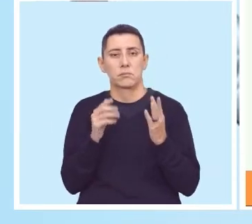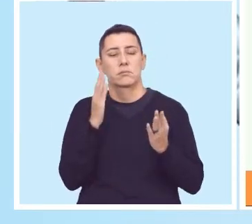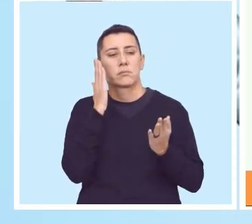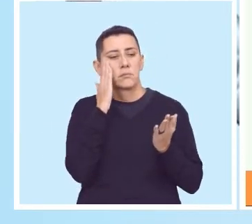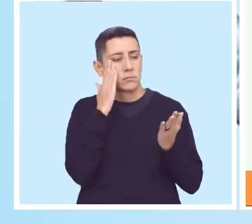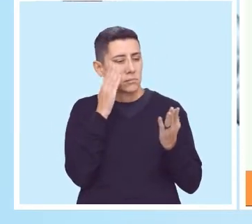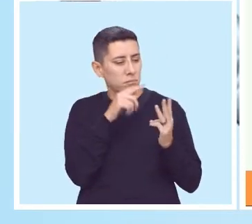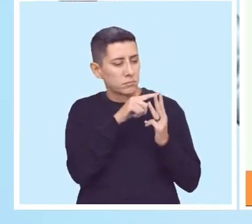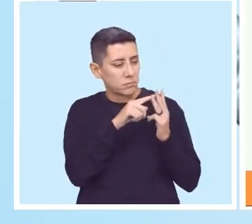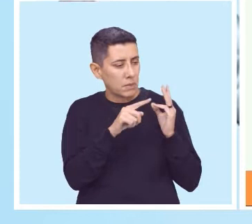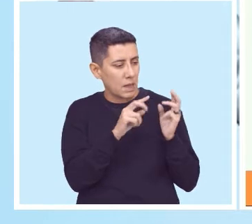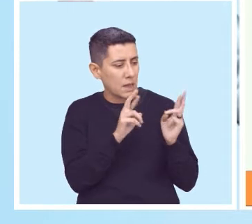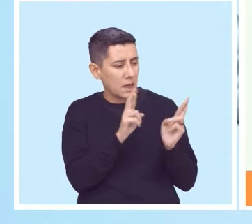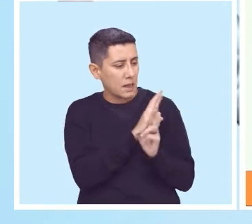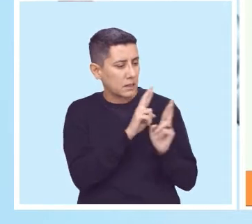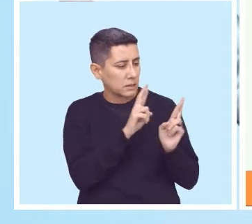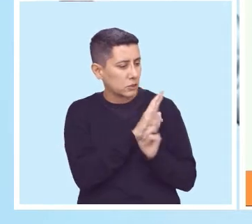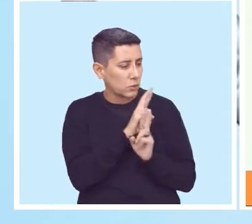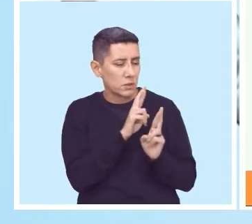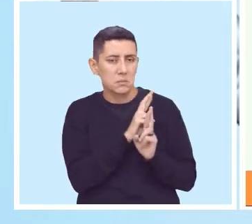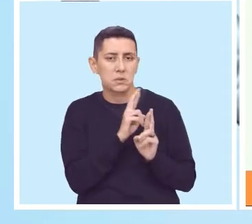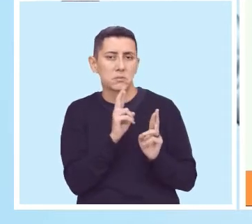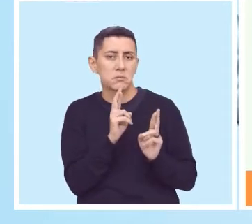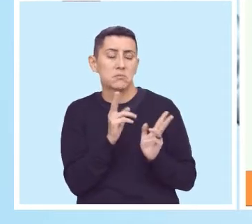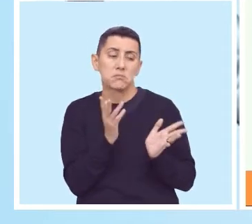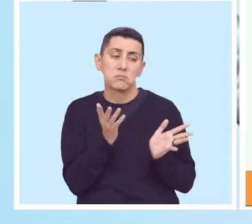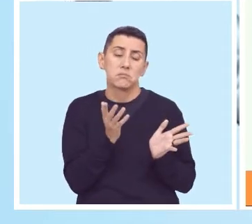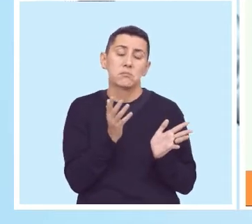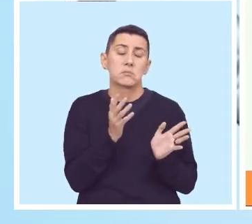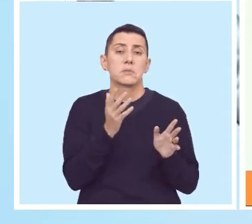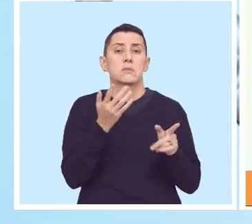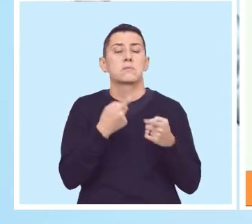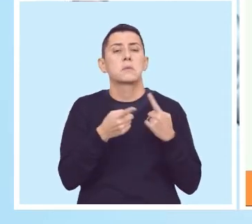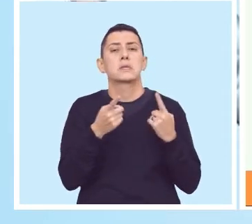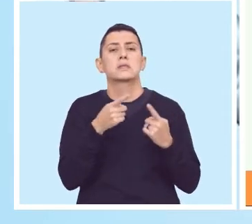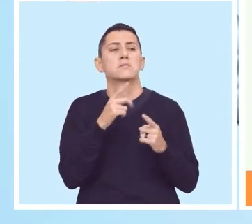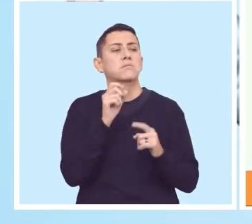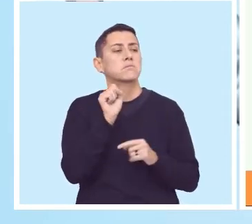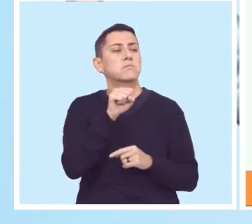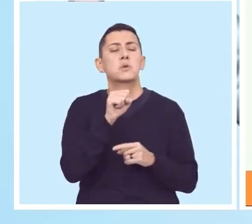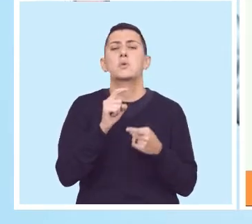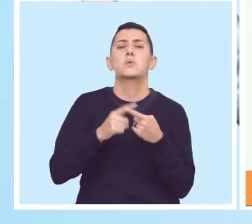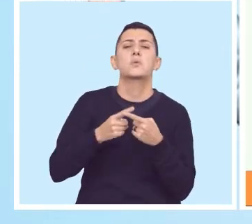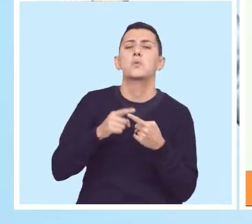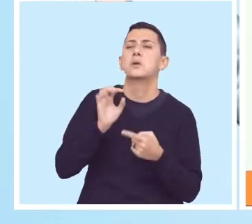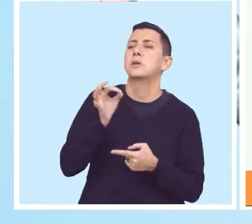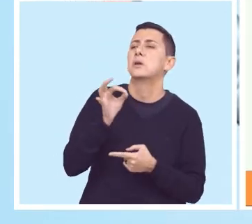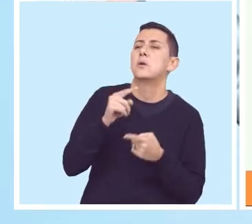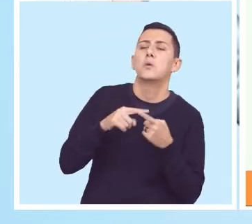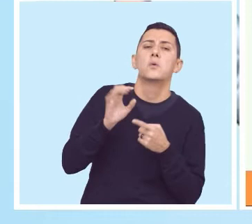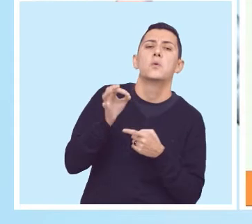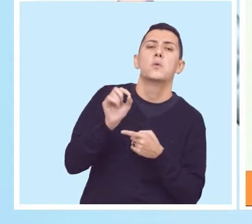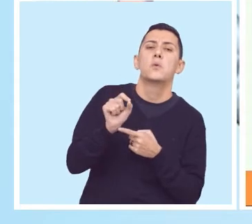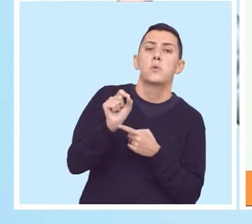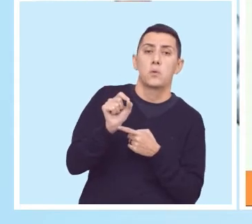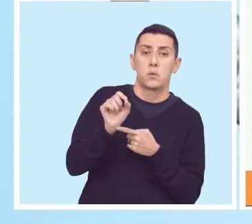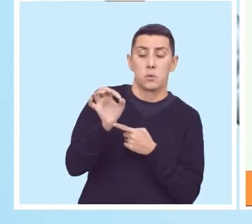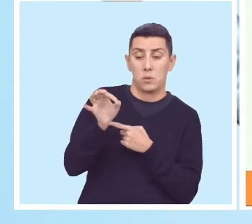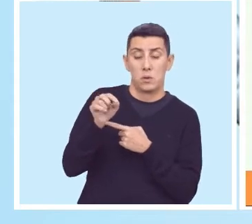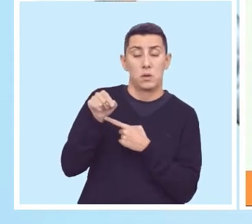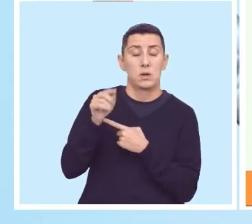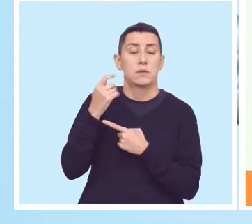repente, num primeiro momento, a gente pode dizer que sim, mas o que exatamente é esse sim? Então, a ideia, de repente, é